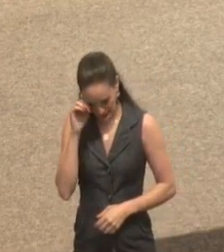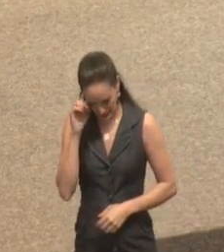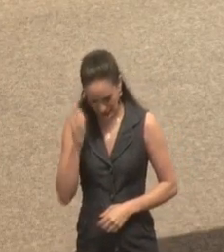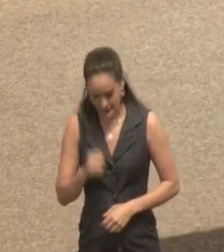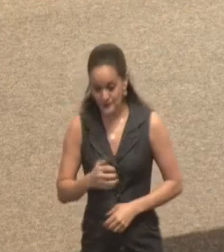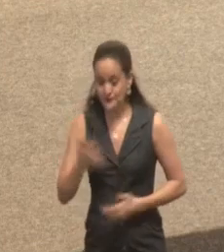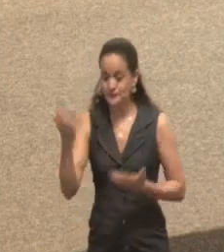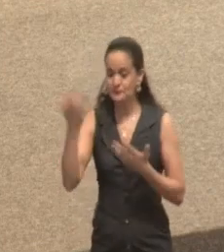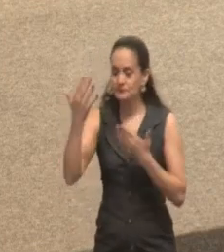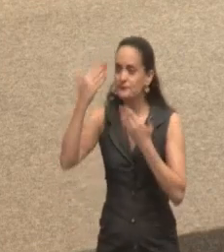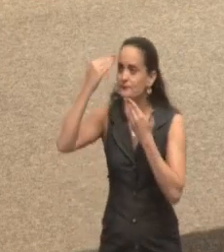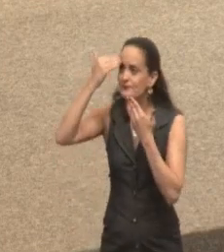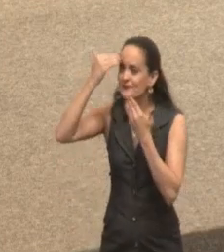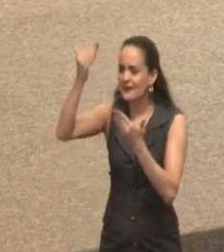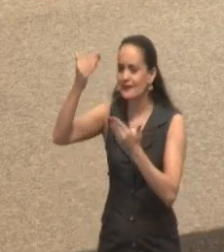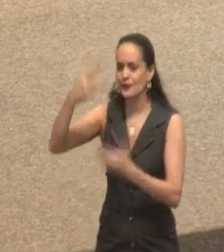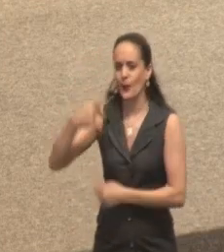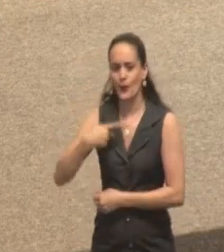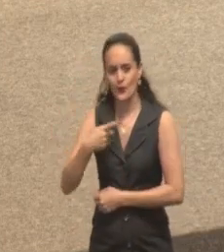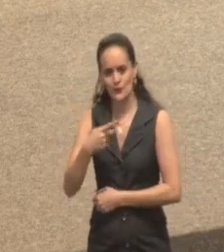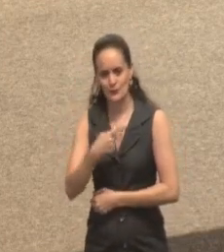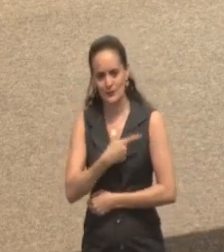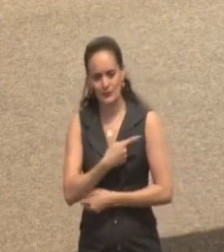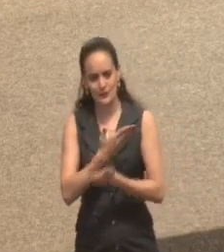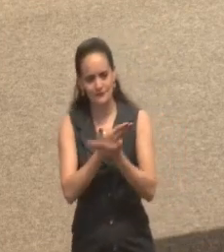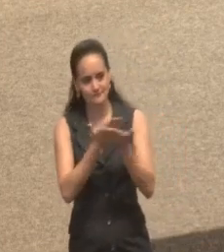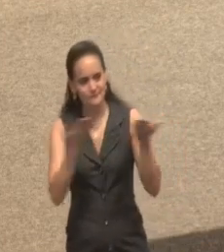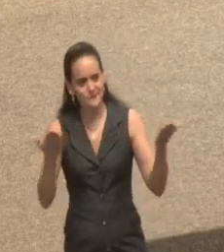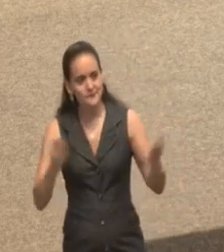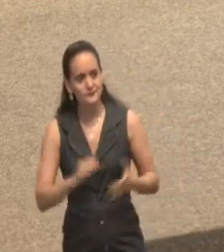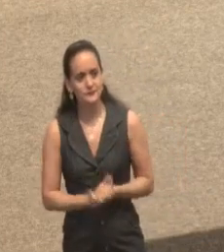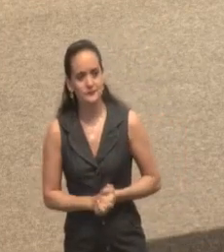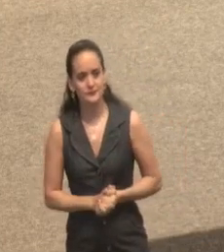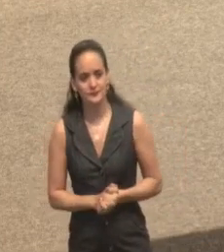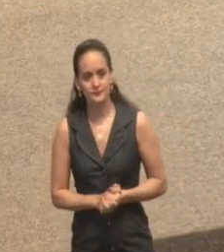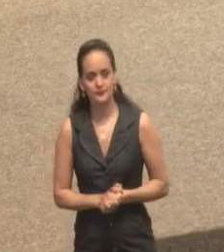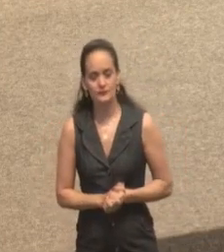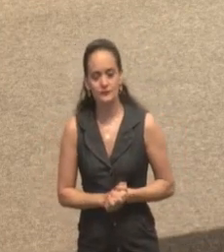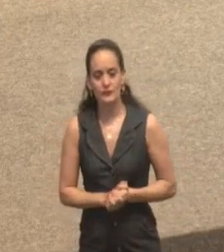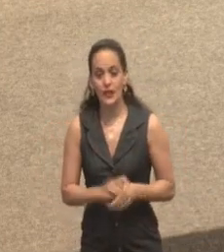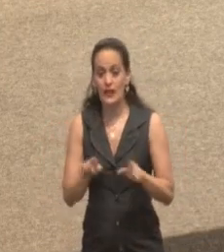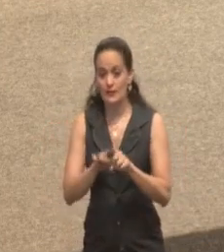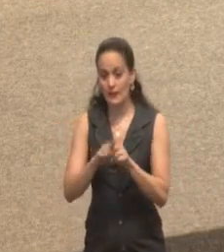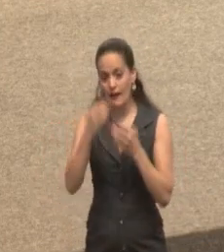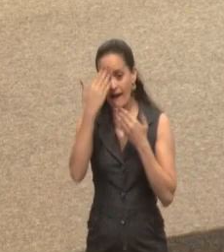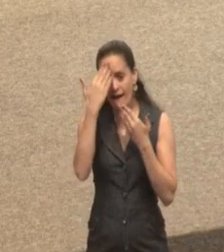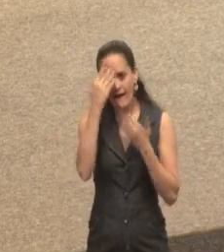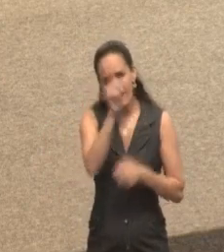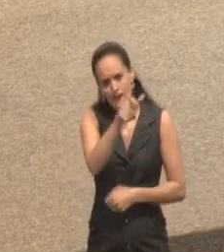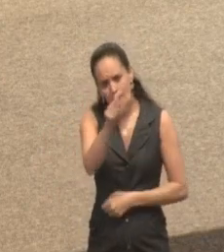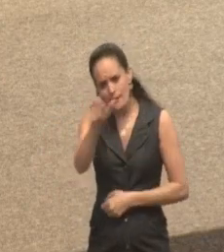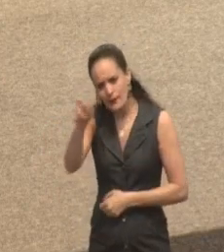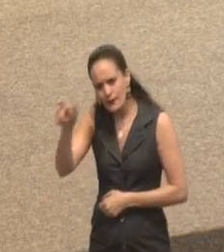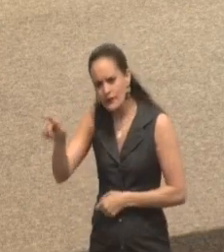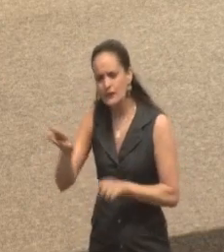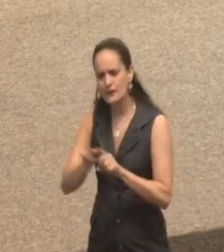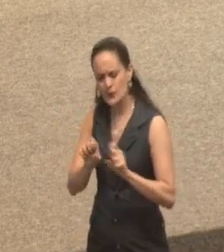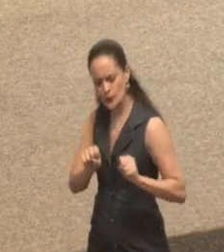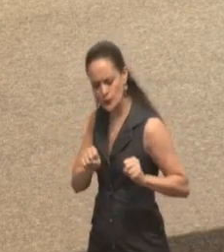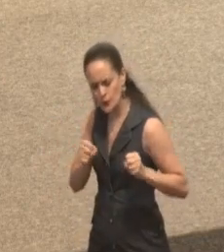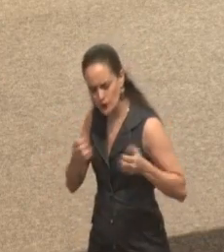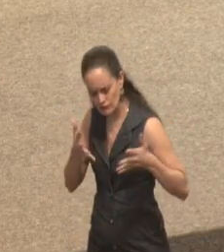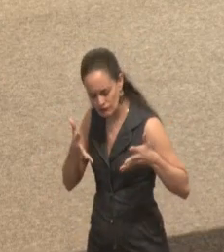Nós queremos agradecer a todos, aqueles pastores, coordenadores aqui conosco, e agradecer a todos os irmãos também que se envolveram